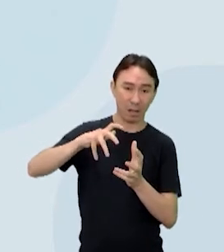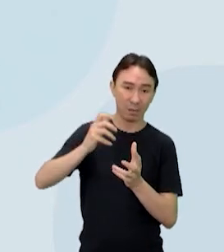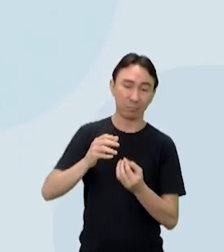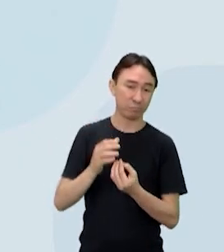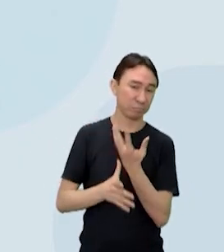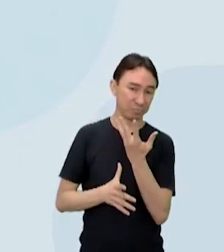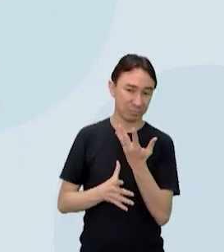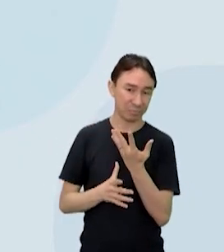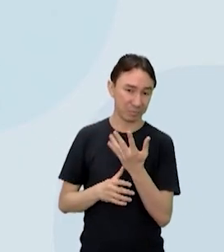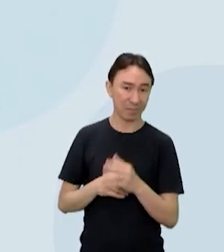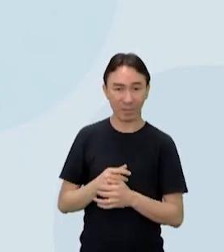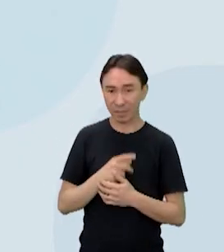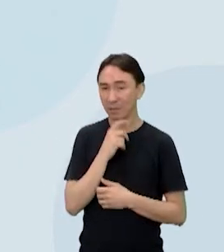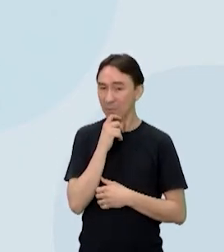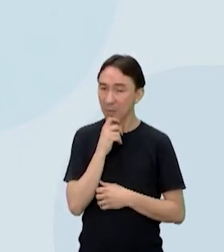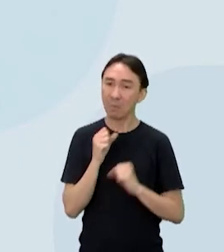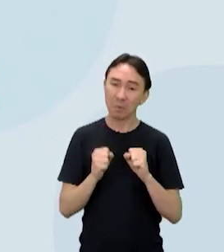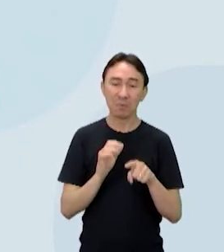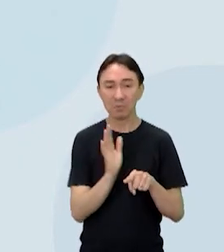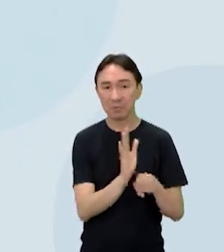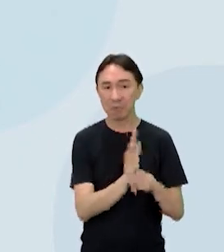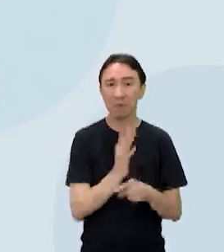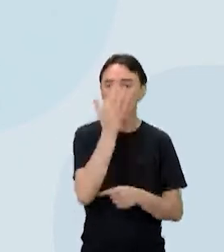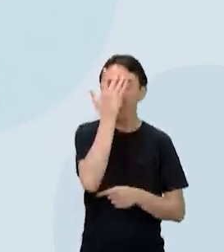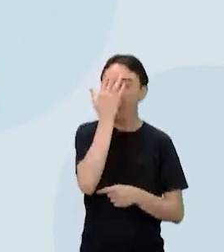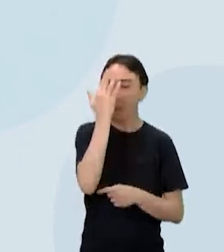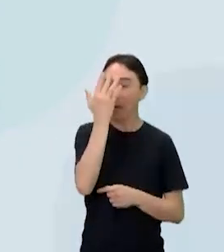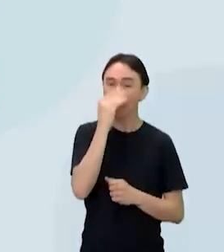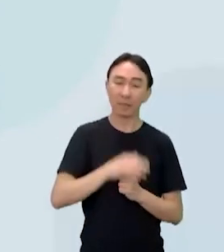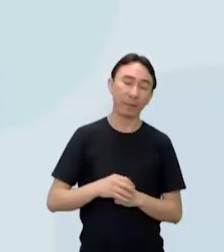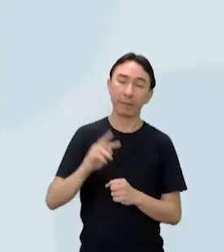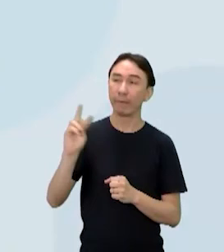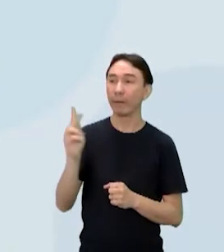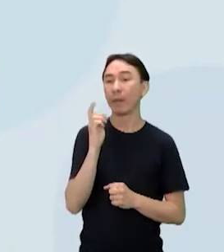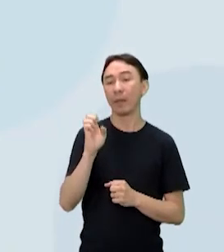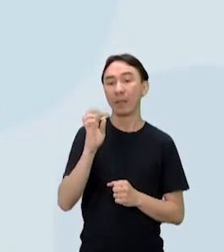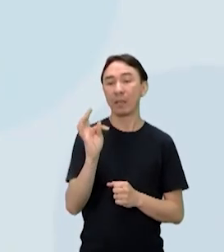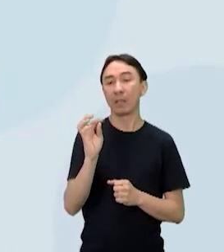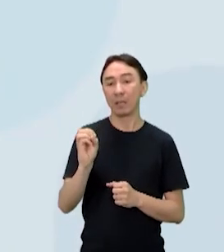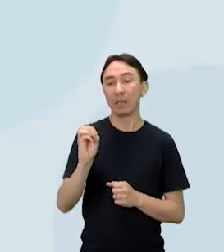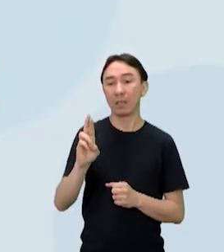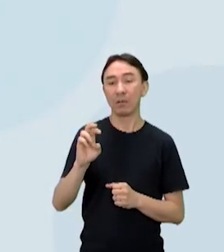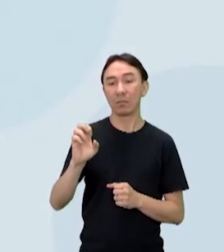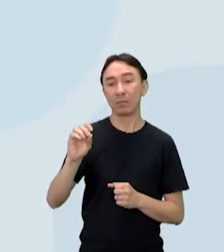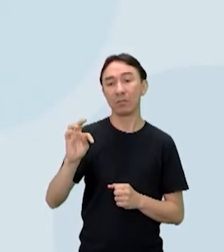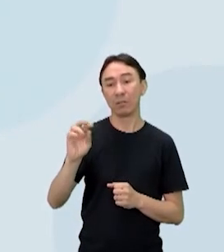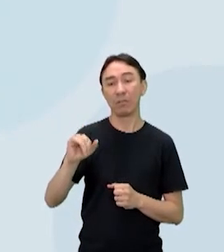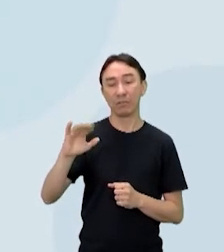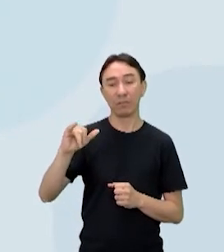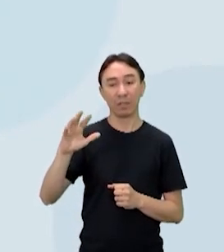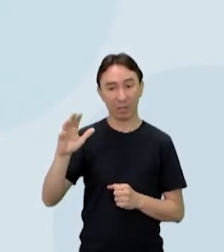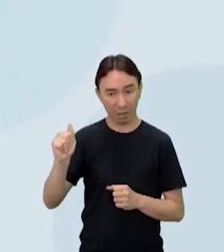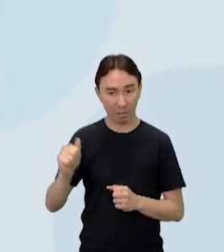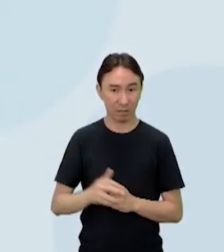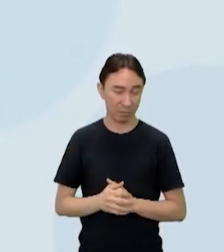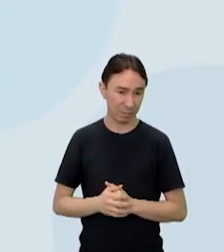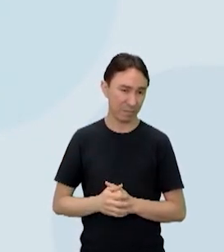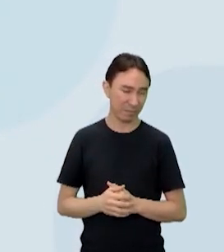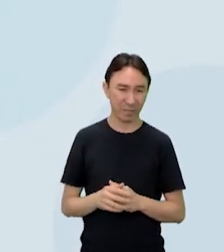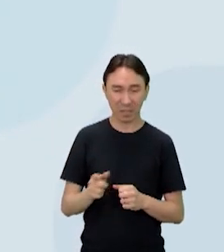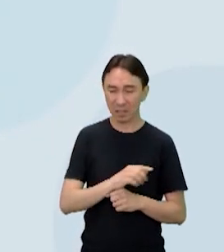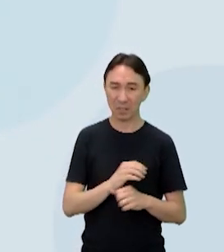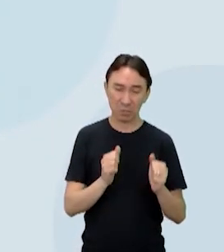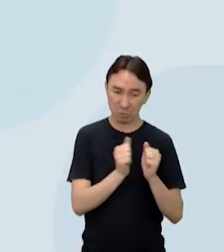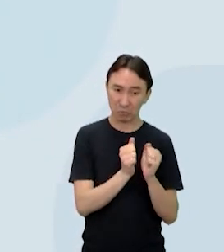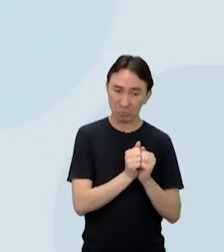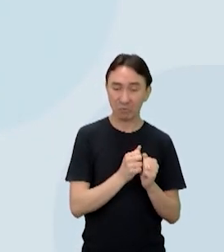hipótese heterotrófica. Então aí Sidney Fox e Melvin Calvin, eles, né, juntamente lá com o Miller e